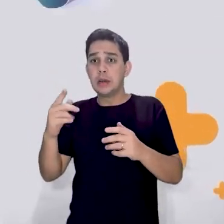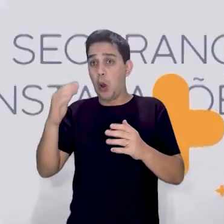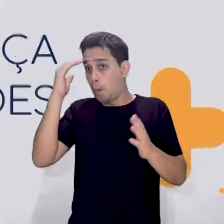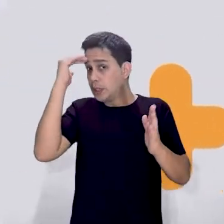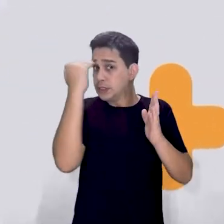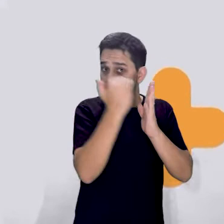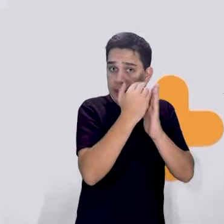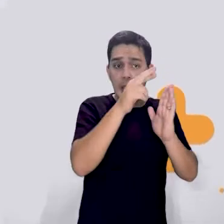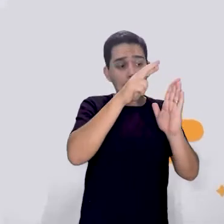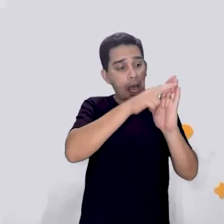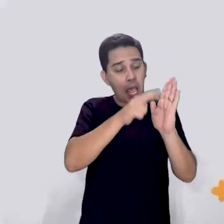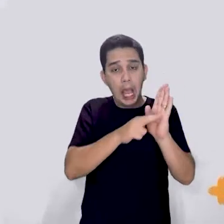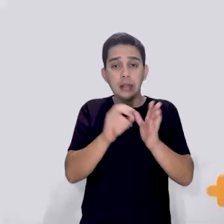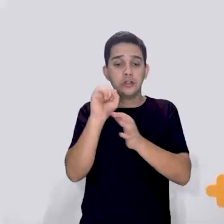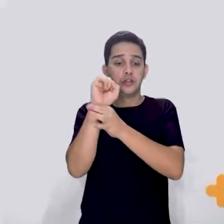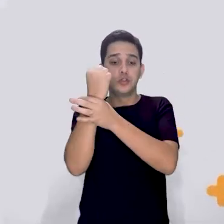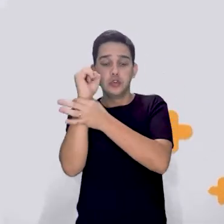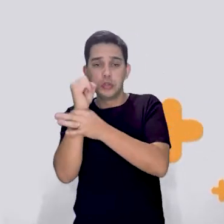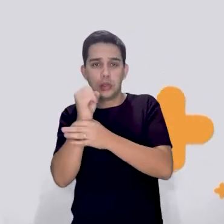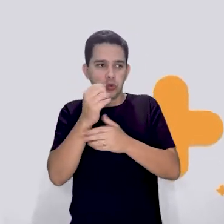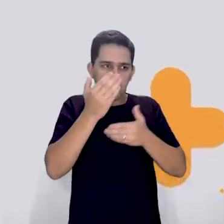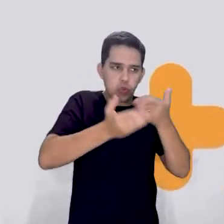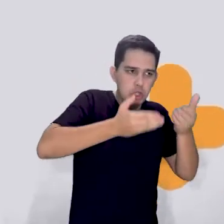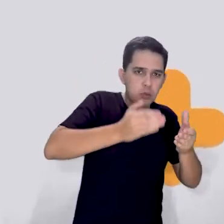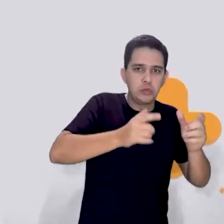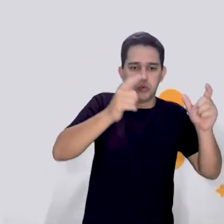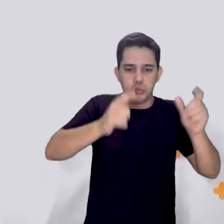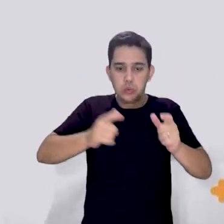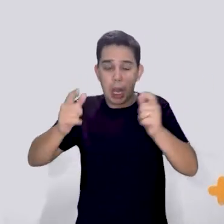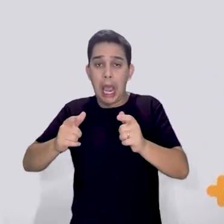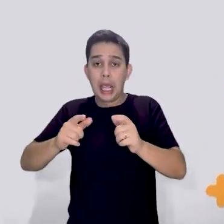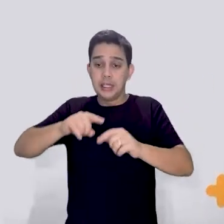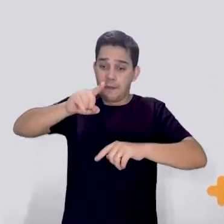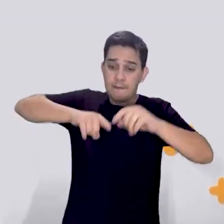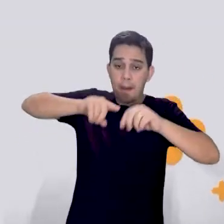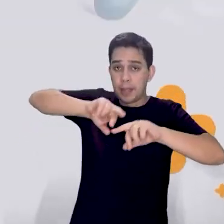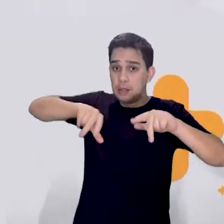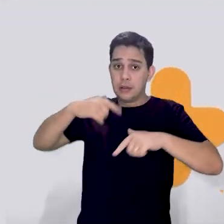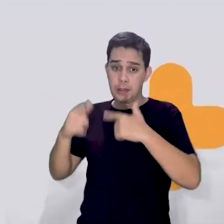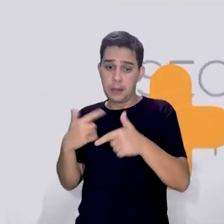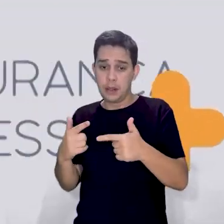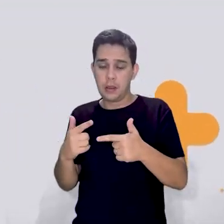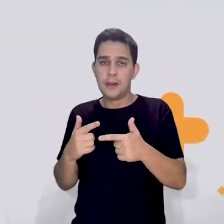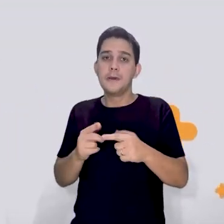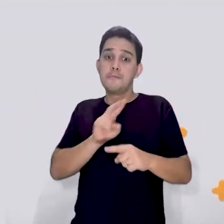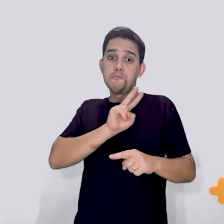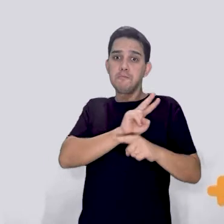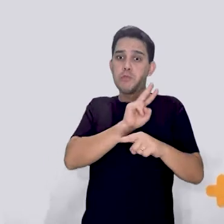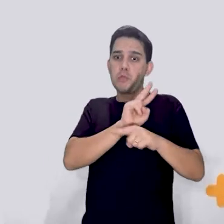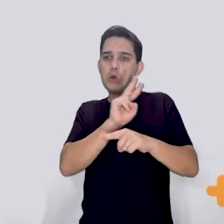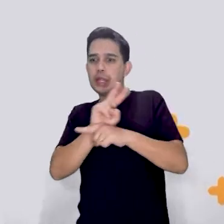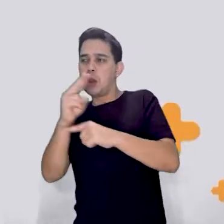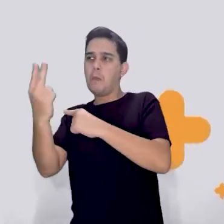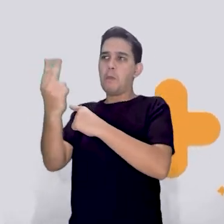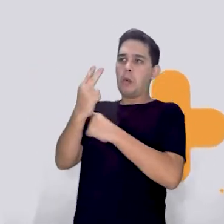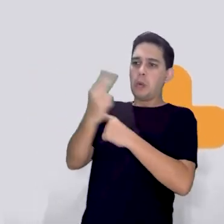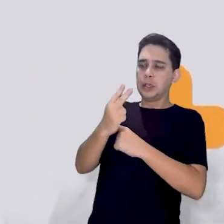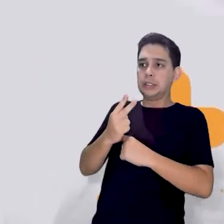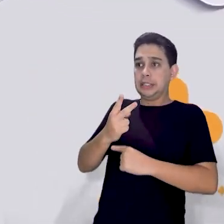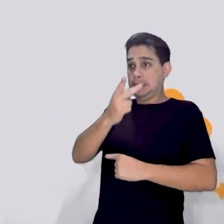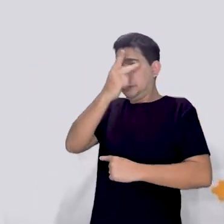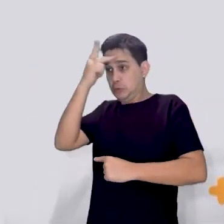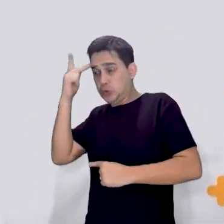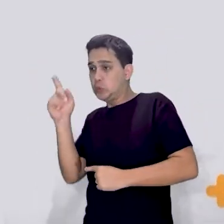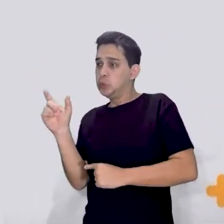de segurança, zelando pela estrutura e nossas ferramentas de trabalho. Proteção e salvaguarda das